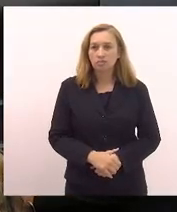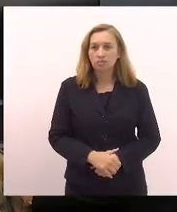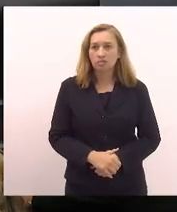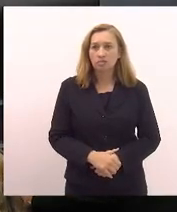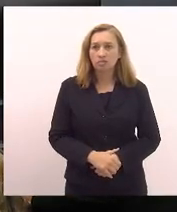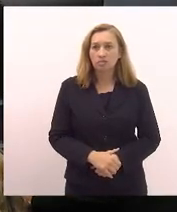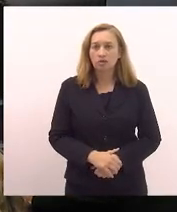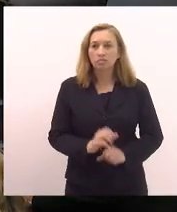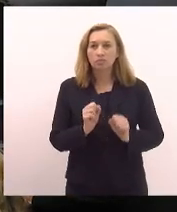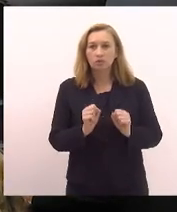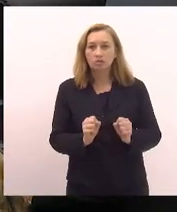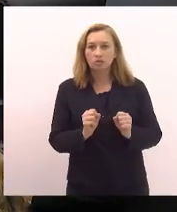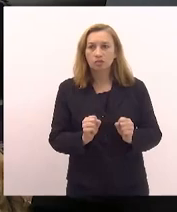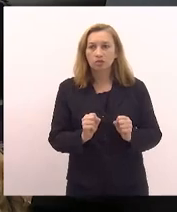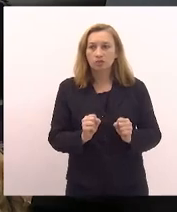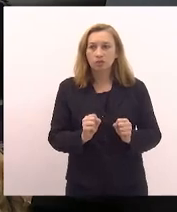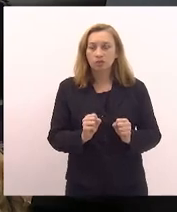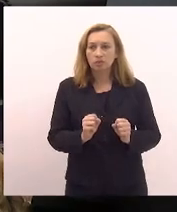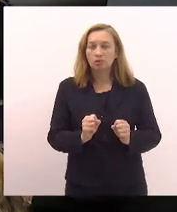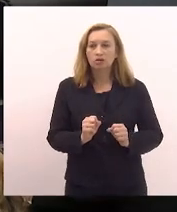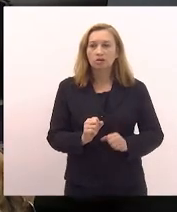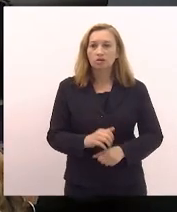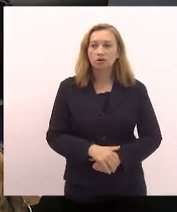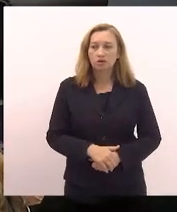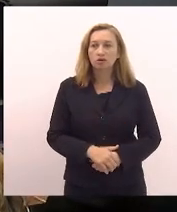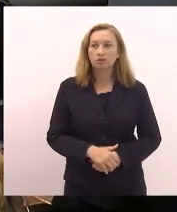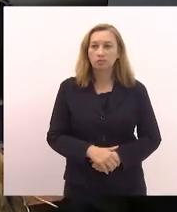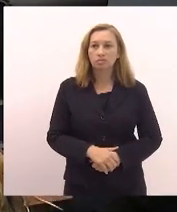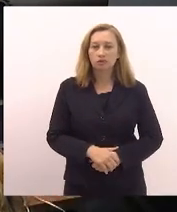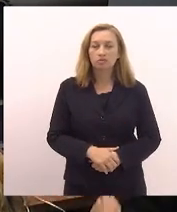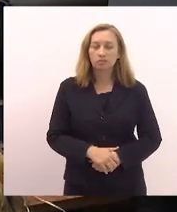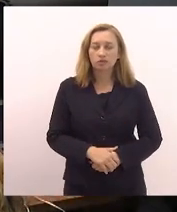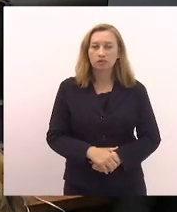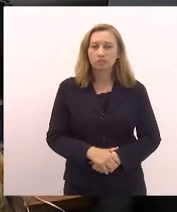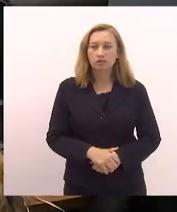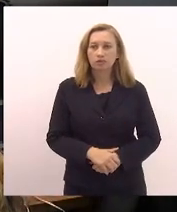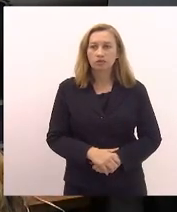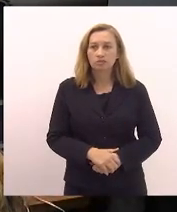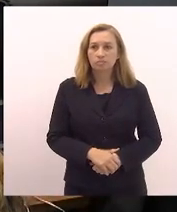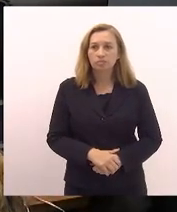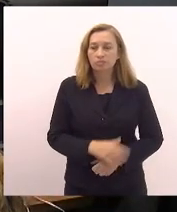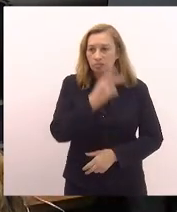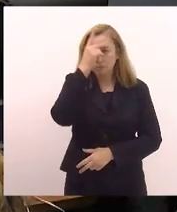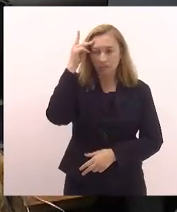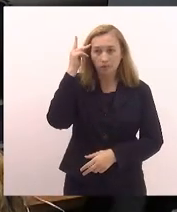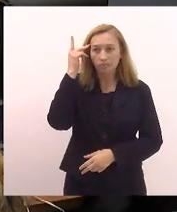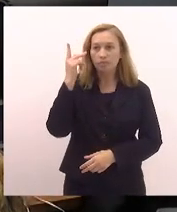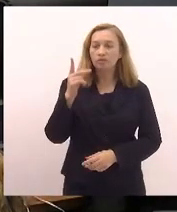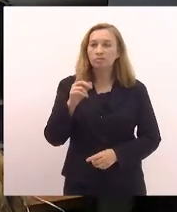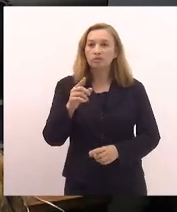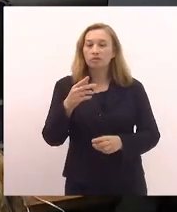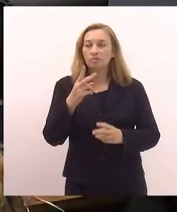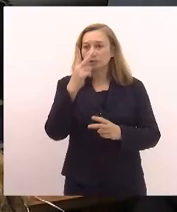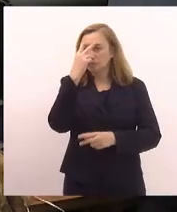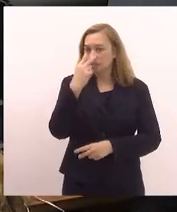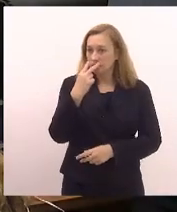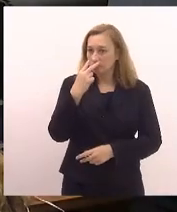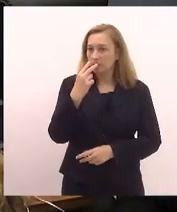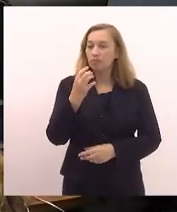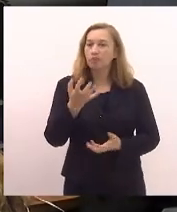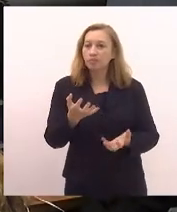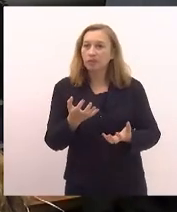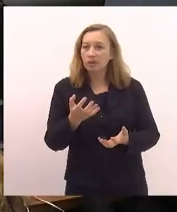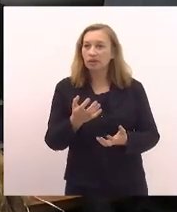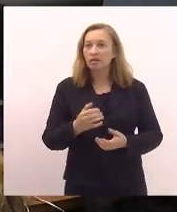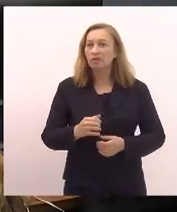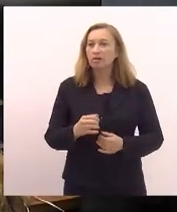Para que a gente pudesse... também favorecer as pessoas que são deficientes visuais. Eu queria fazer a